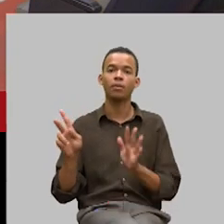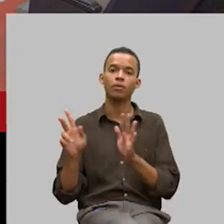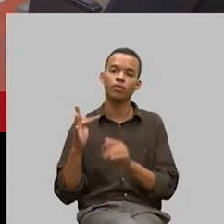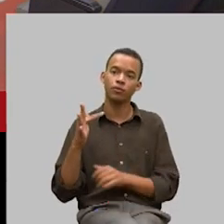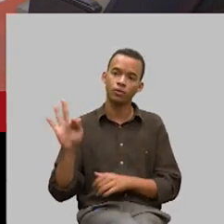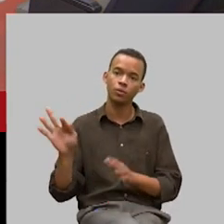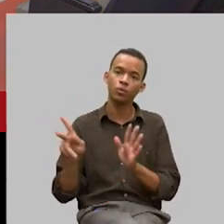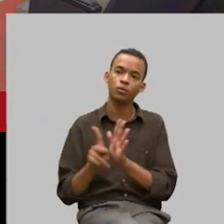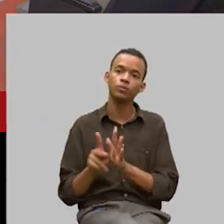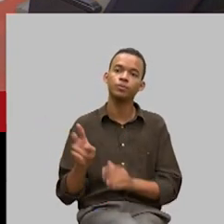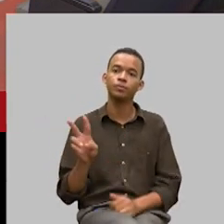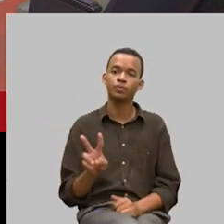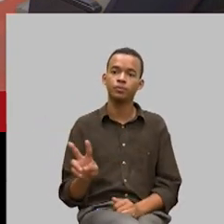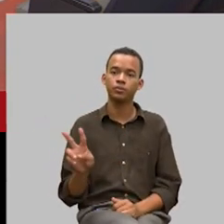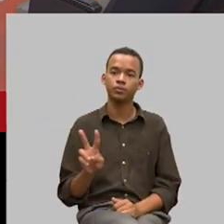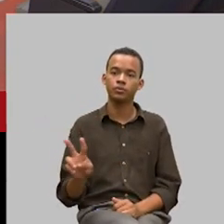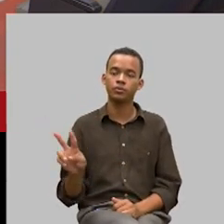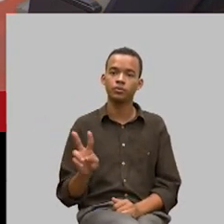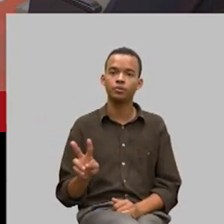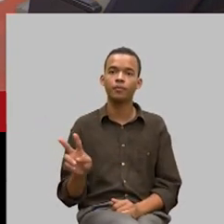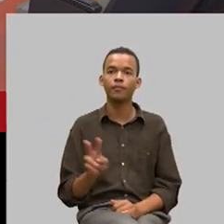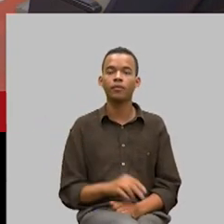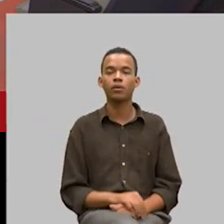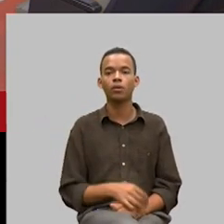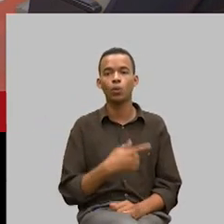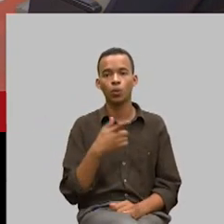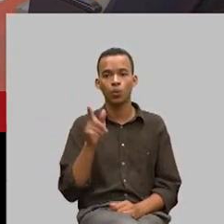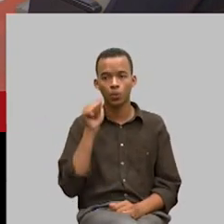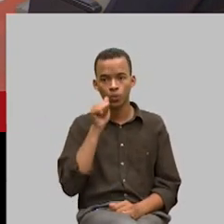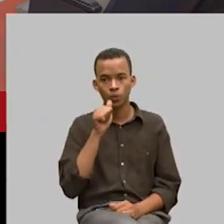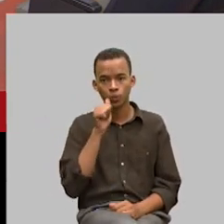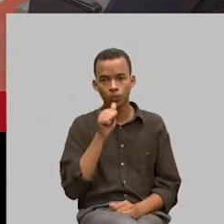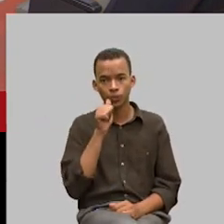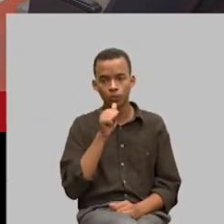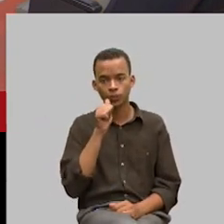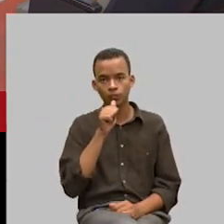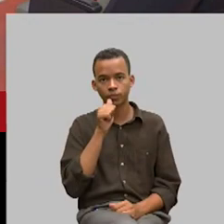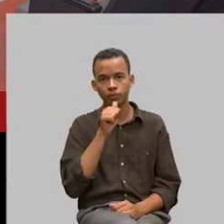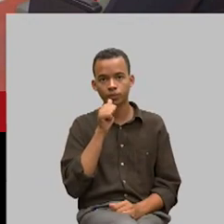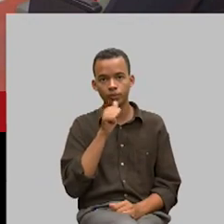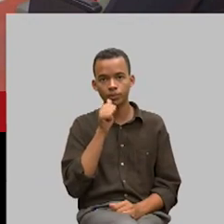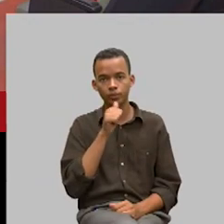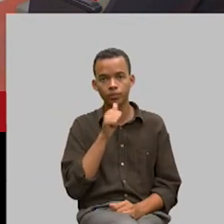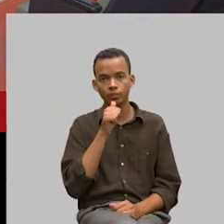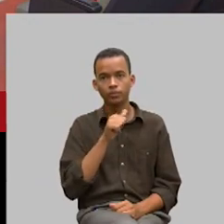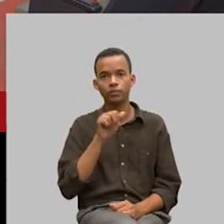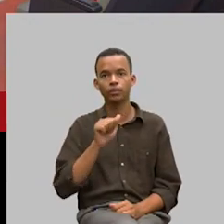analise de Jesus da Silva coordenadora do fórum estadual permanente